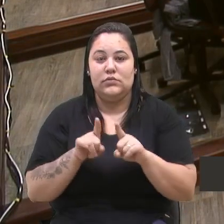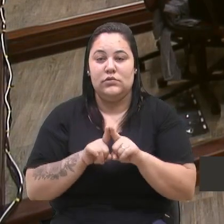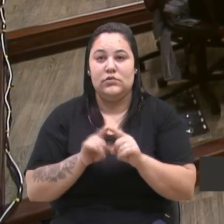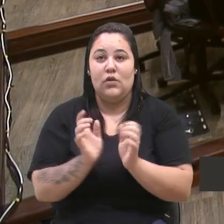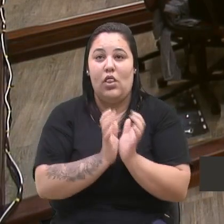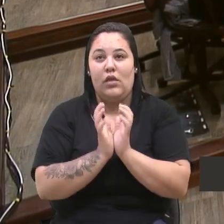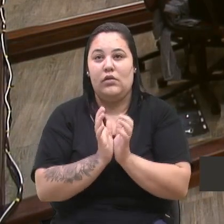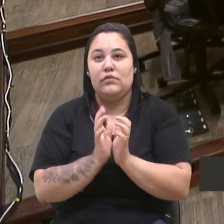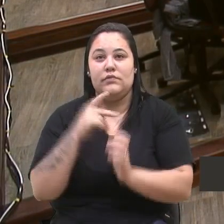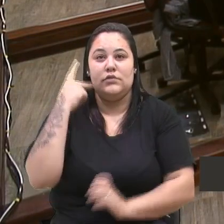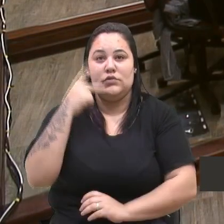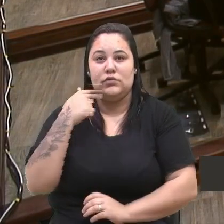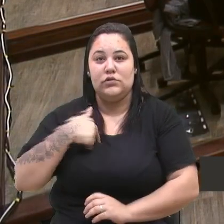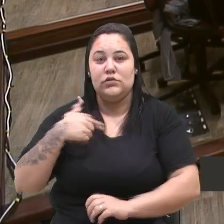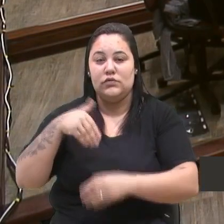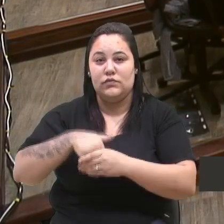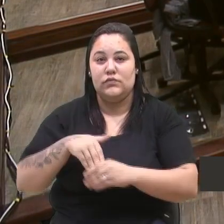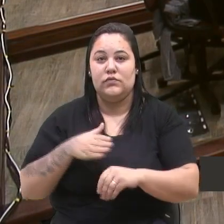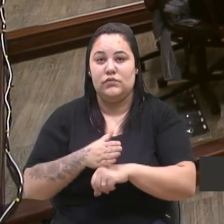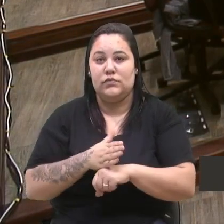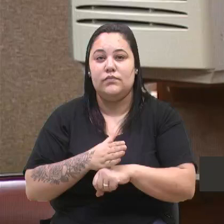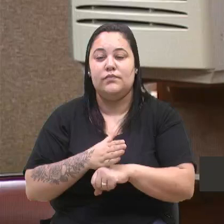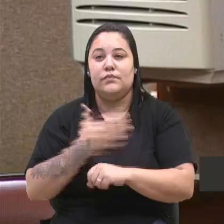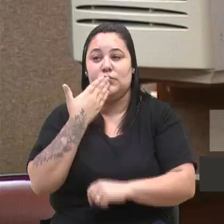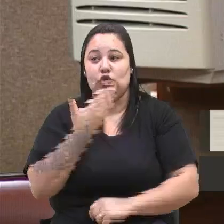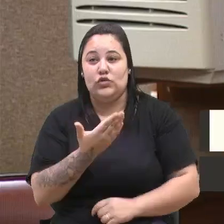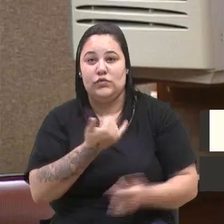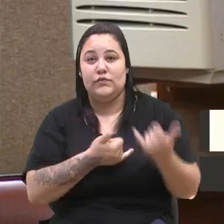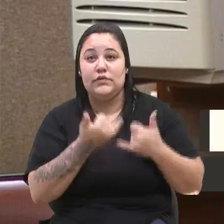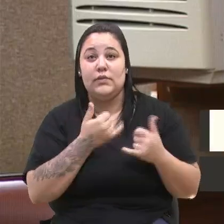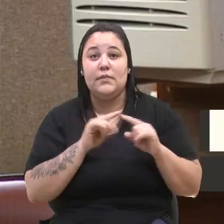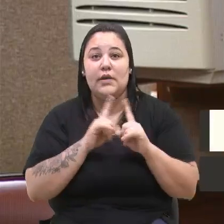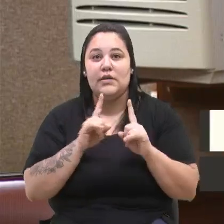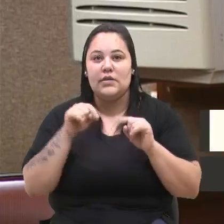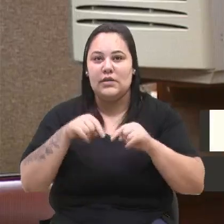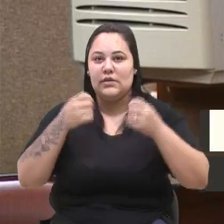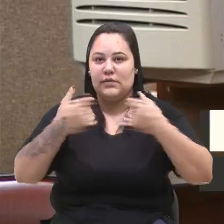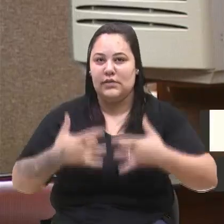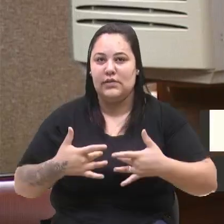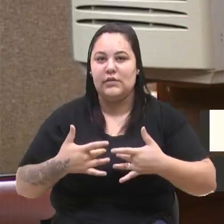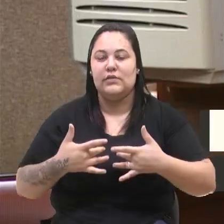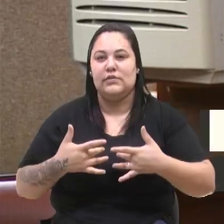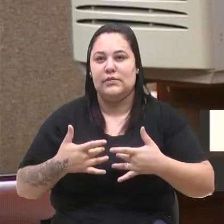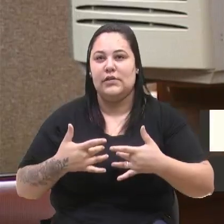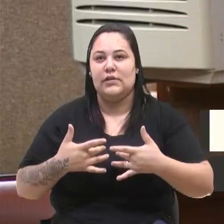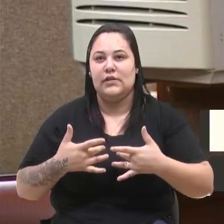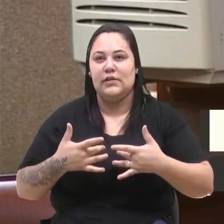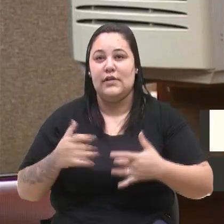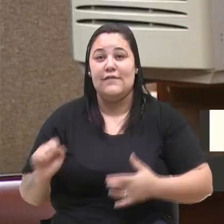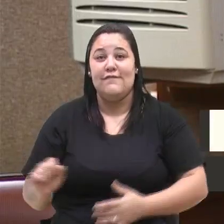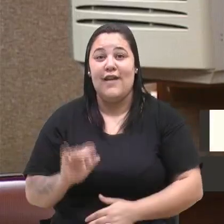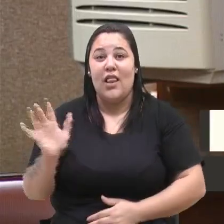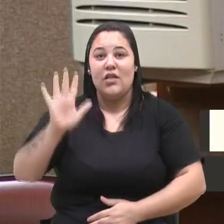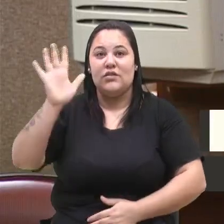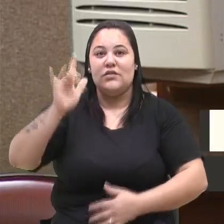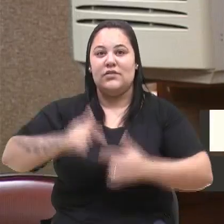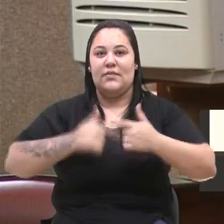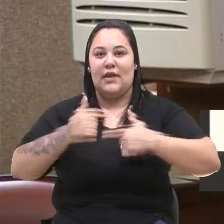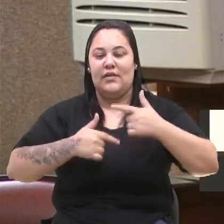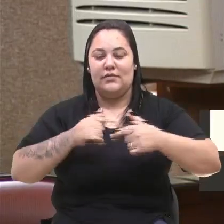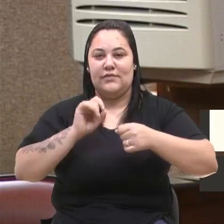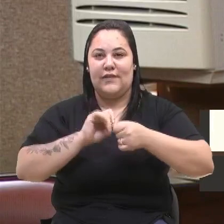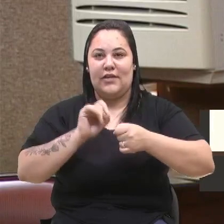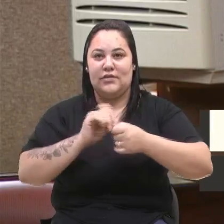votarei favorável a este pedido de informação, mas aqui eu gostaria de enaltecer o trabalho feito pela Defesa